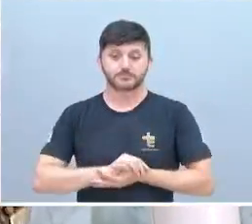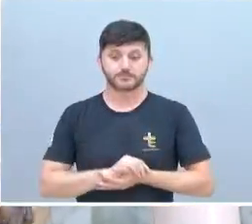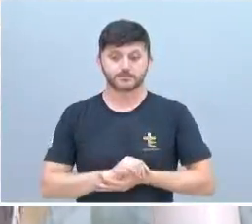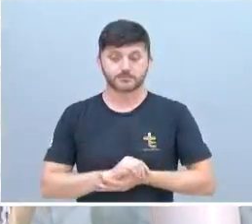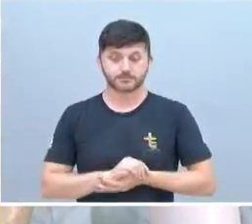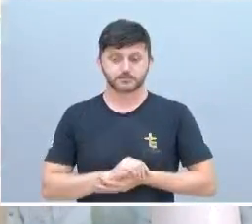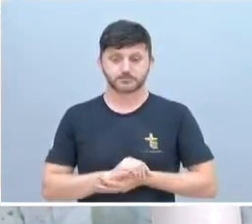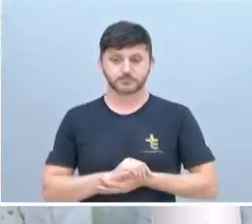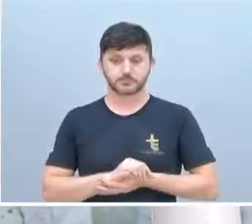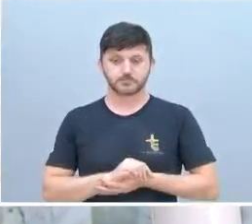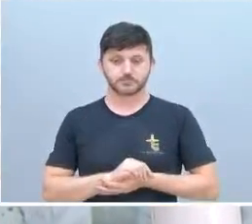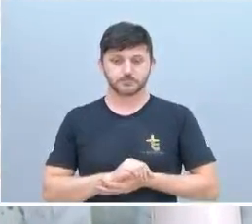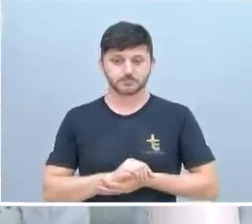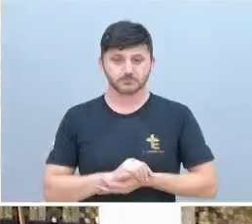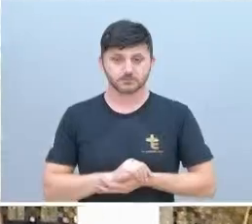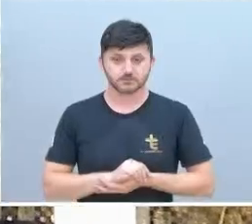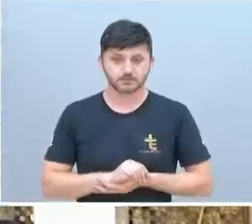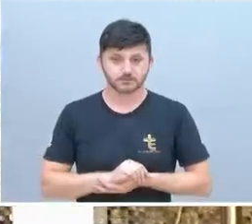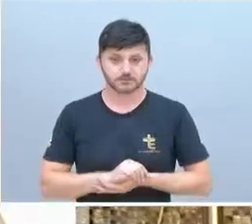Amém.